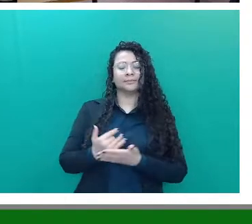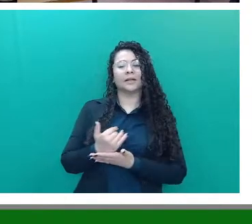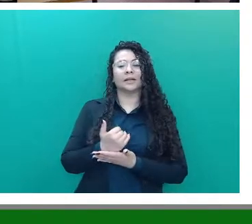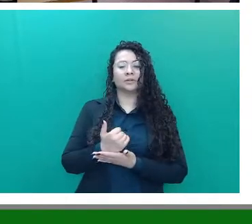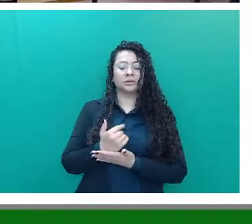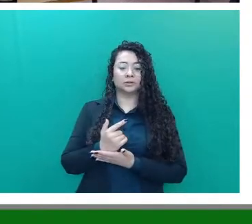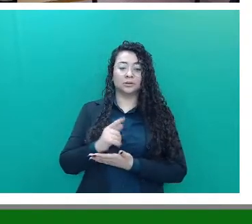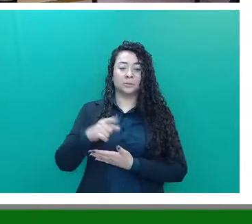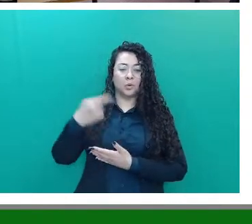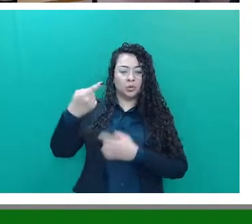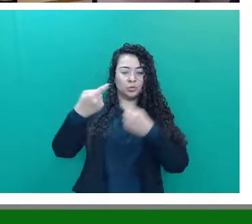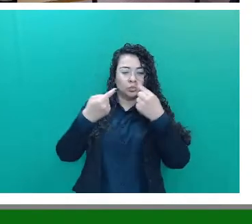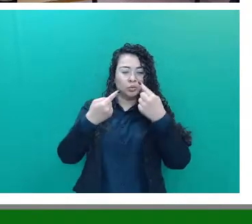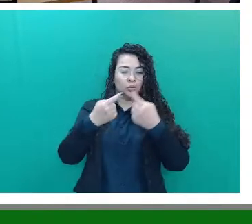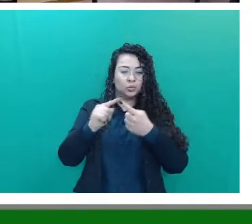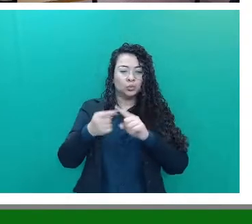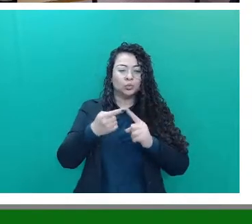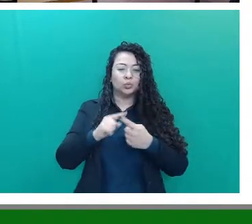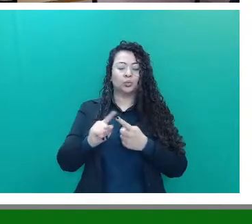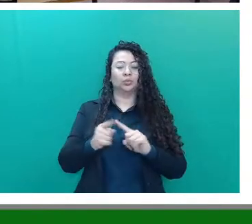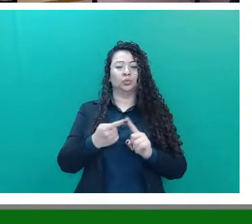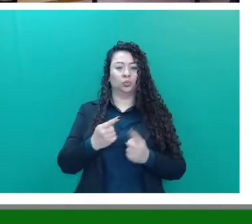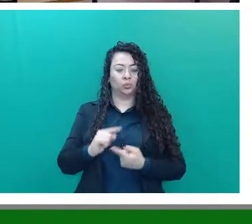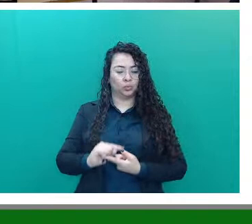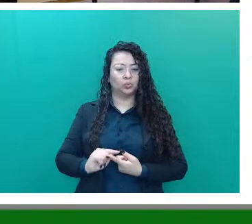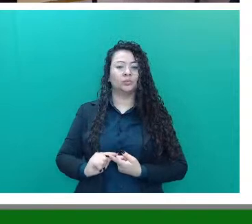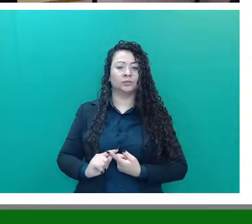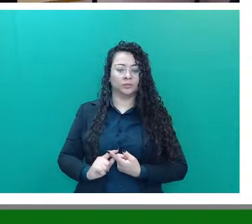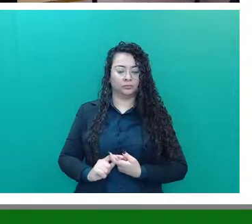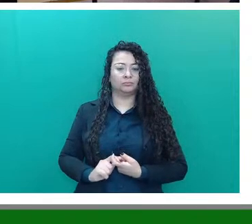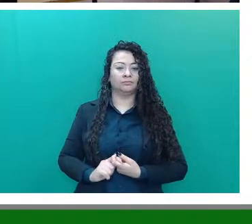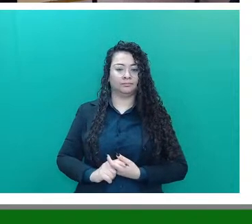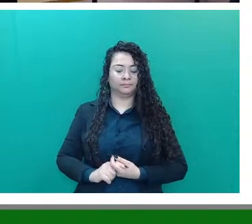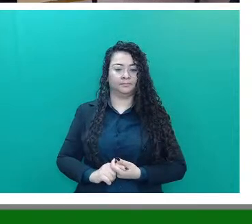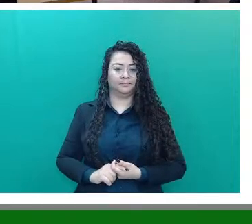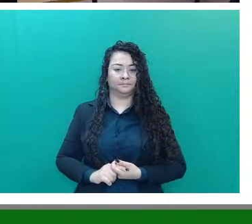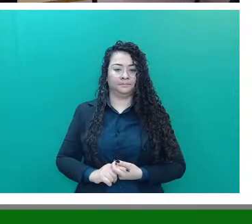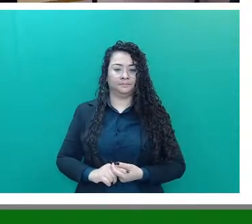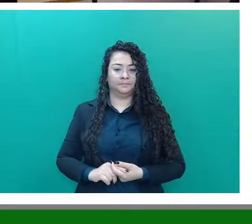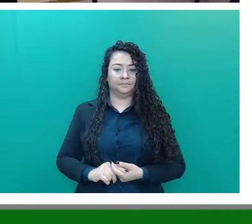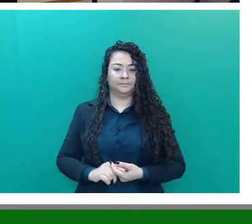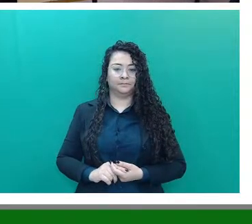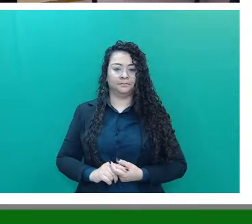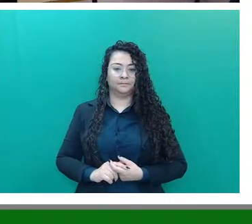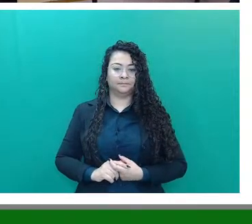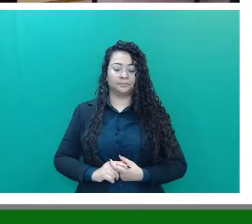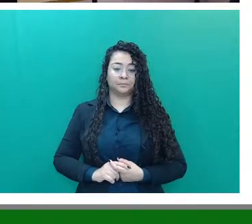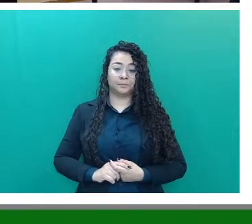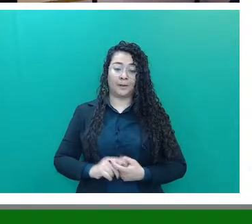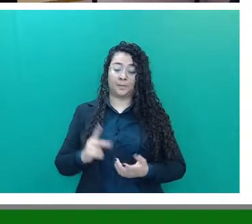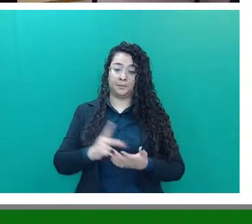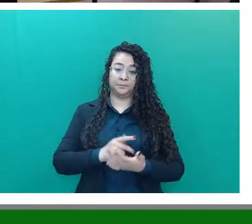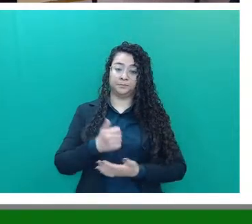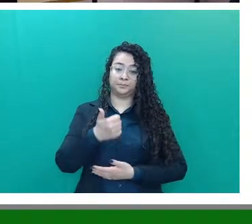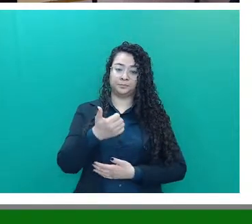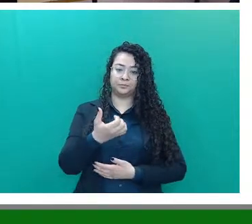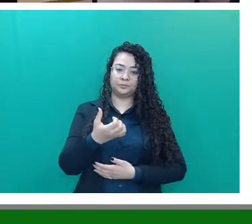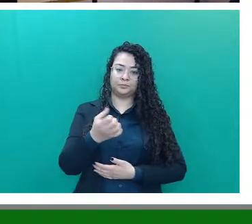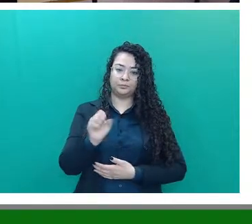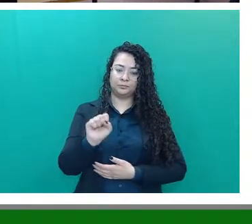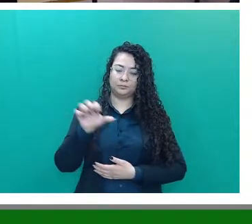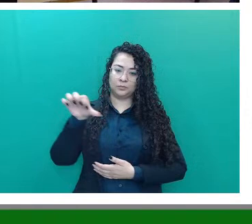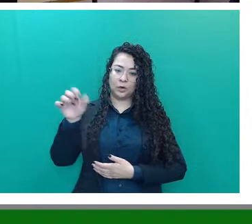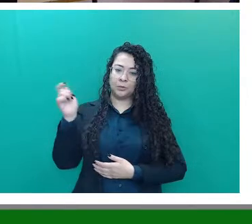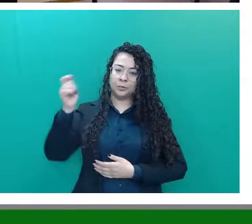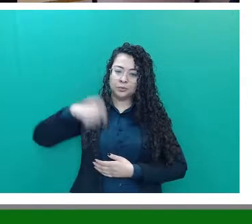sua discussão, a argumentação, né? Aqui a sua voz, tá? Página 189, você diz assim: pode-se dizer que o